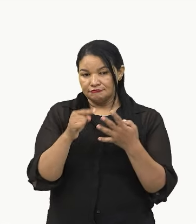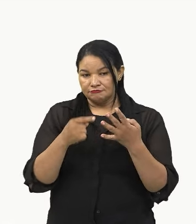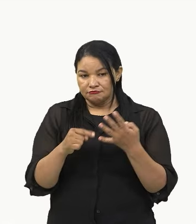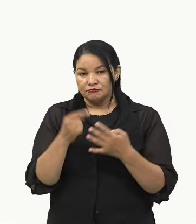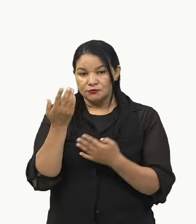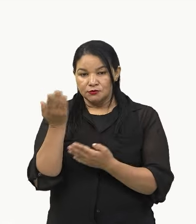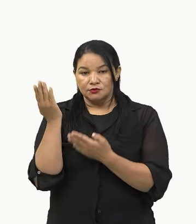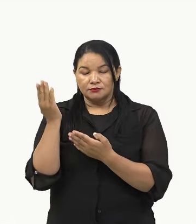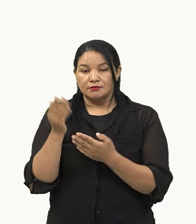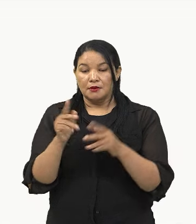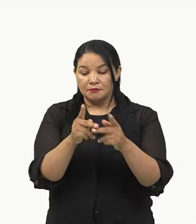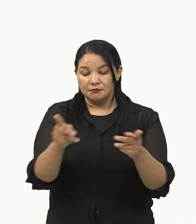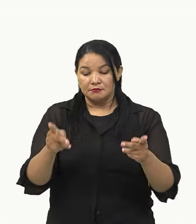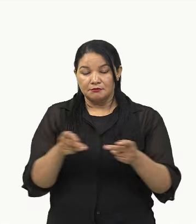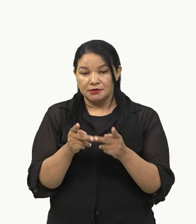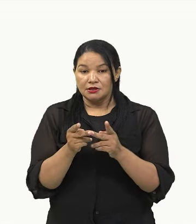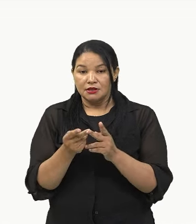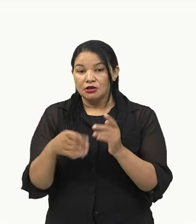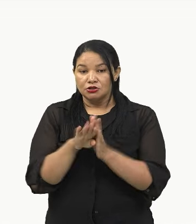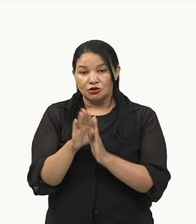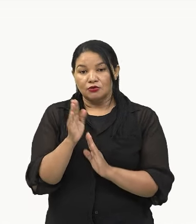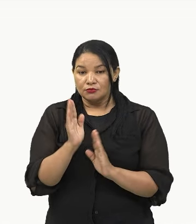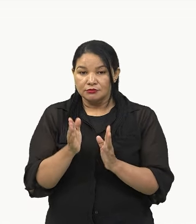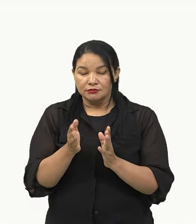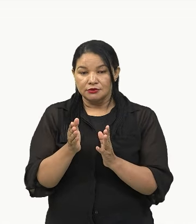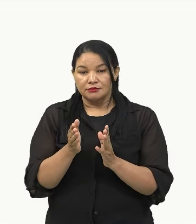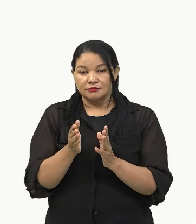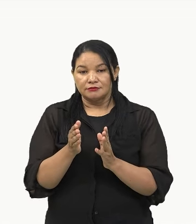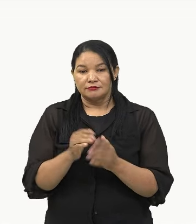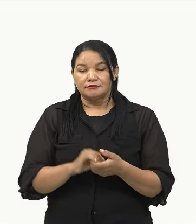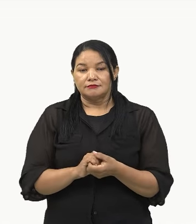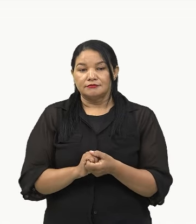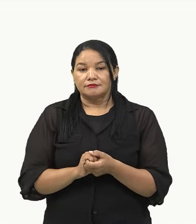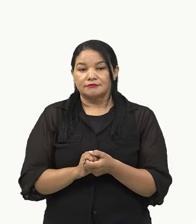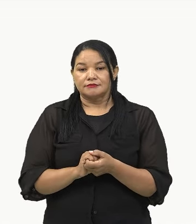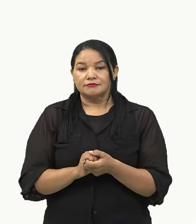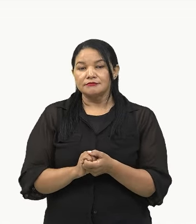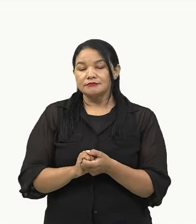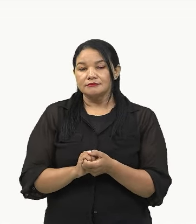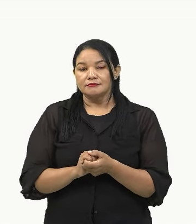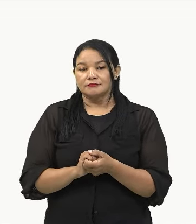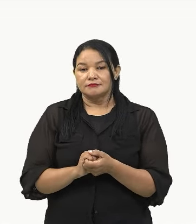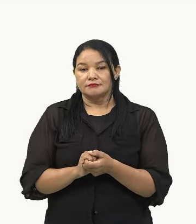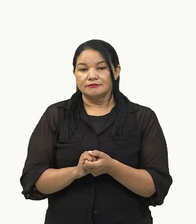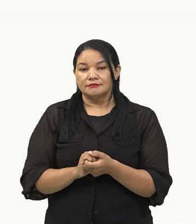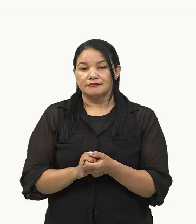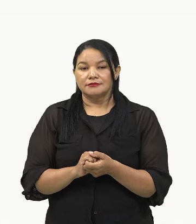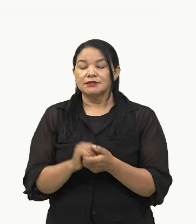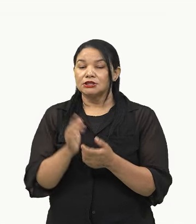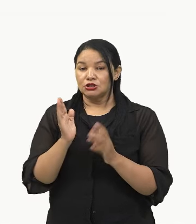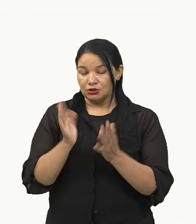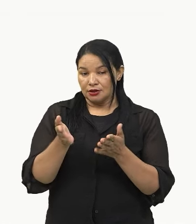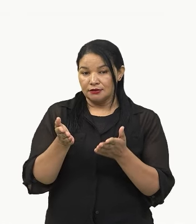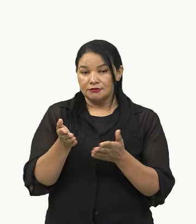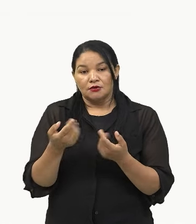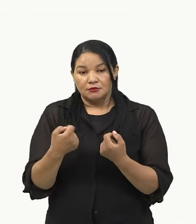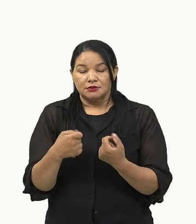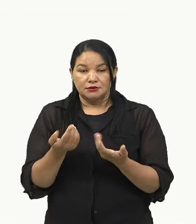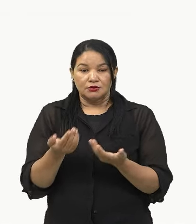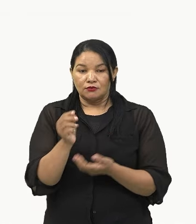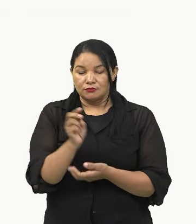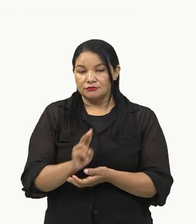pizza. Então, quer dizer que a pizza já chegou. Então, utilizando esse marcador, a gente vai utilizar aí